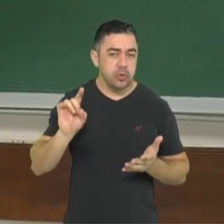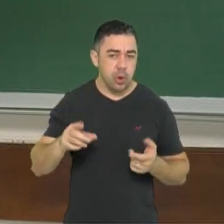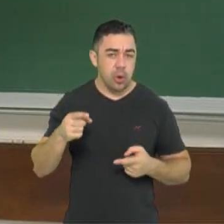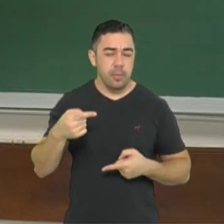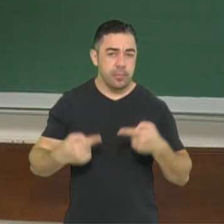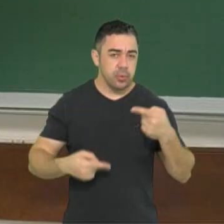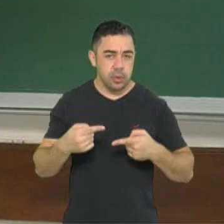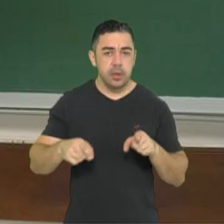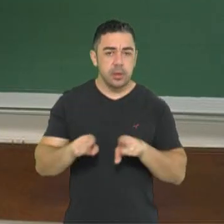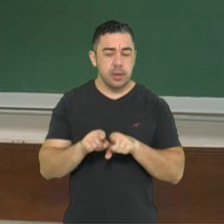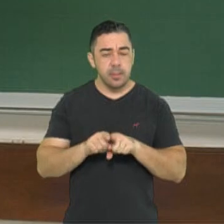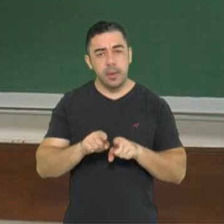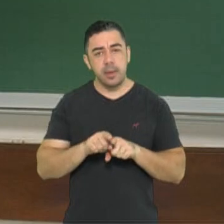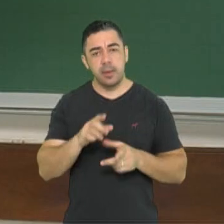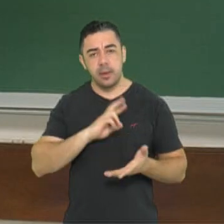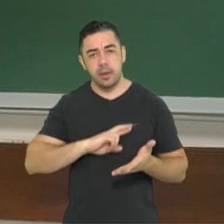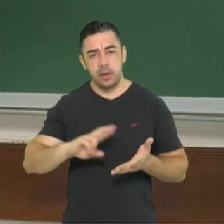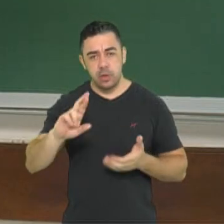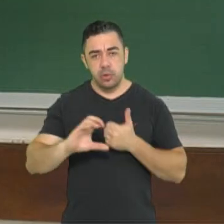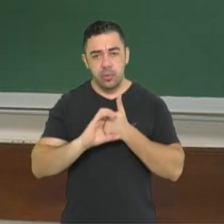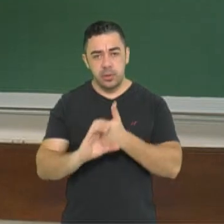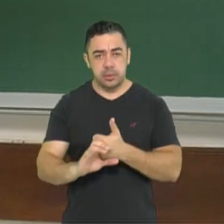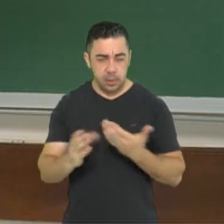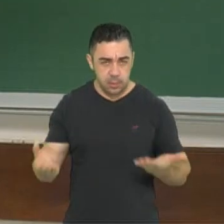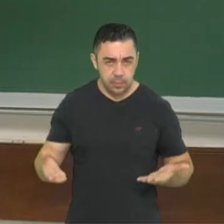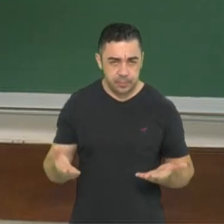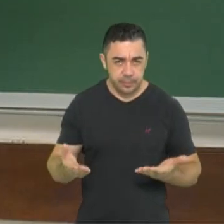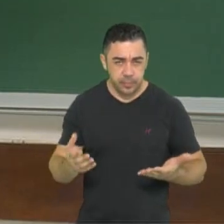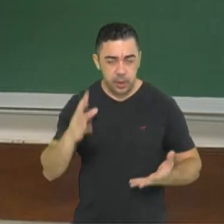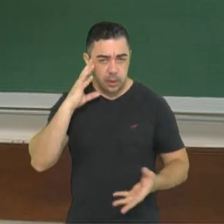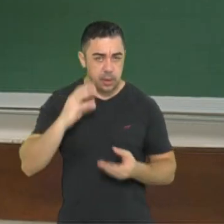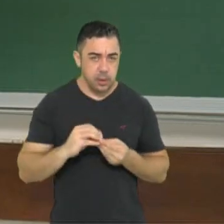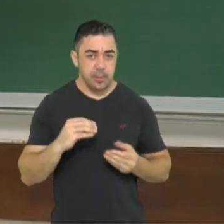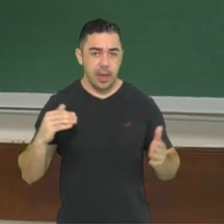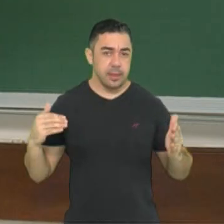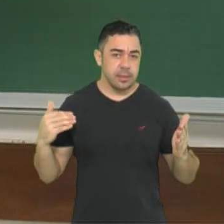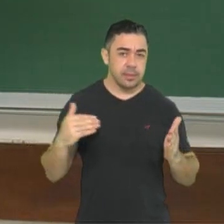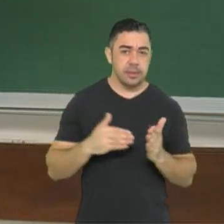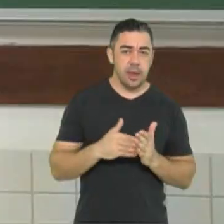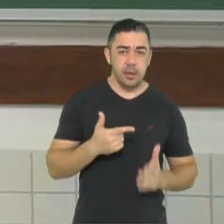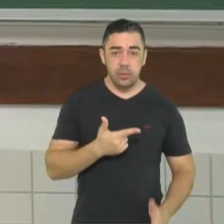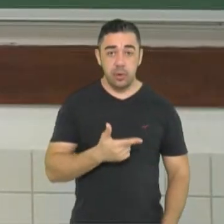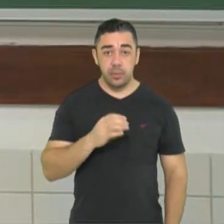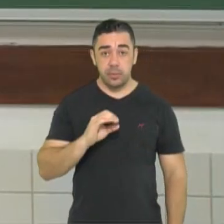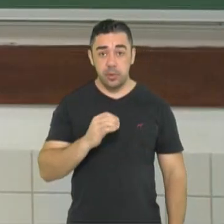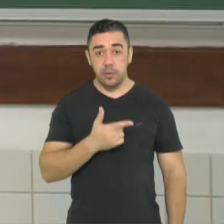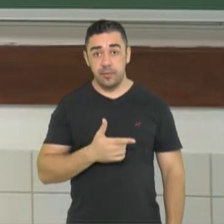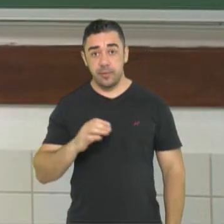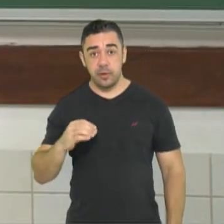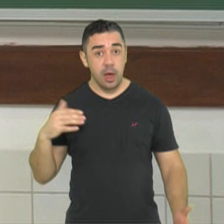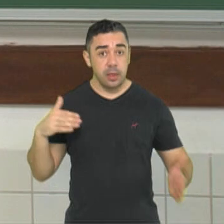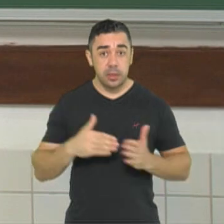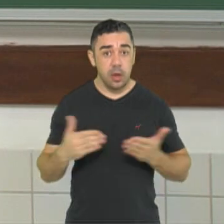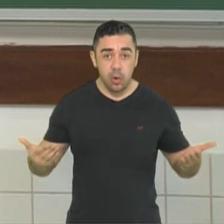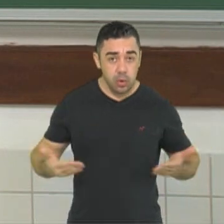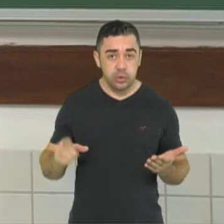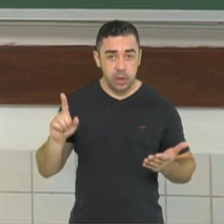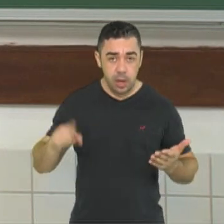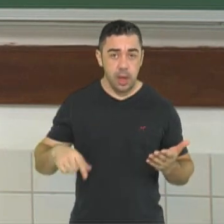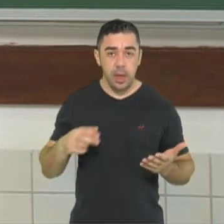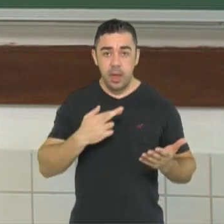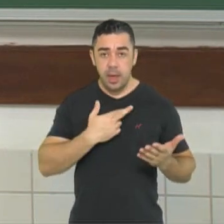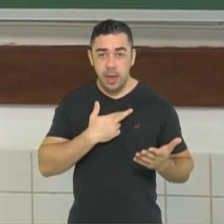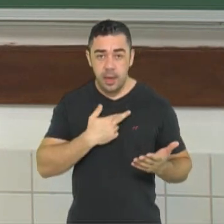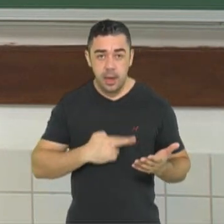o cristianismo. E assim nós vamos entendendo como que vai chegar a 2020 anos depois até nós a se tornar uma das